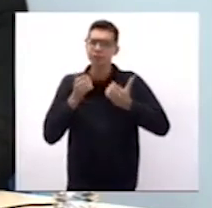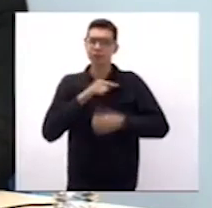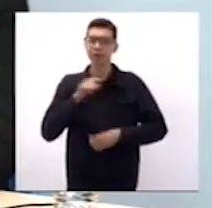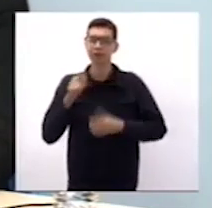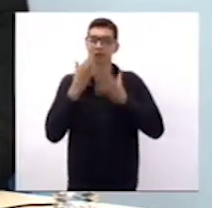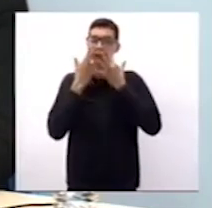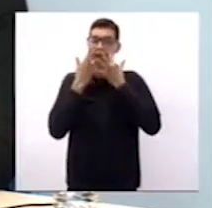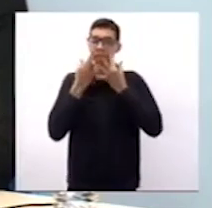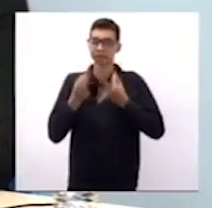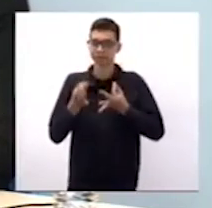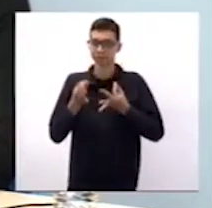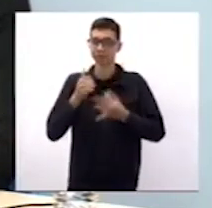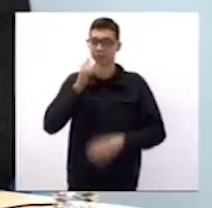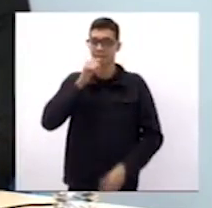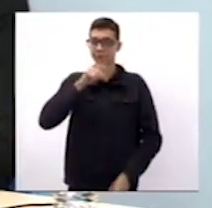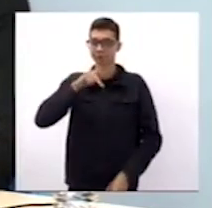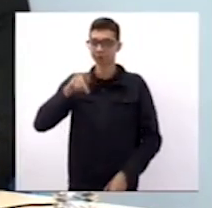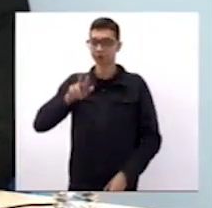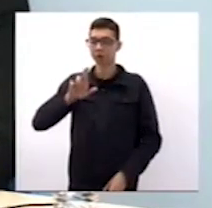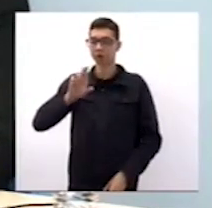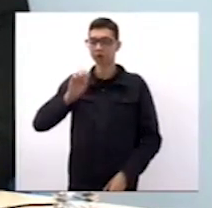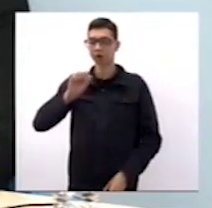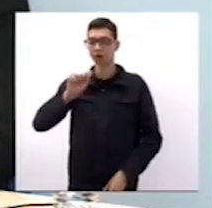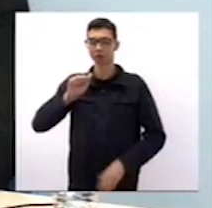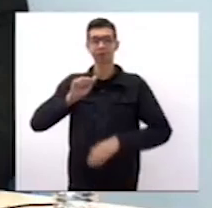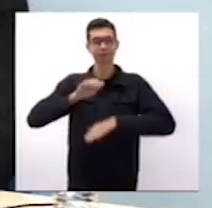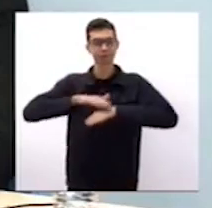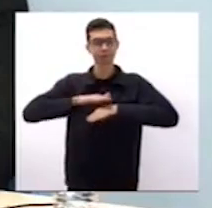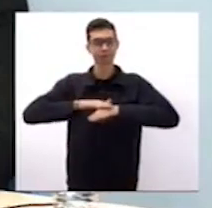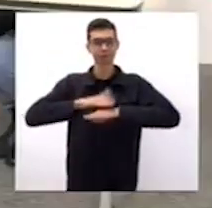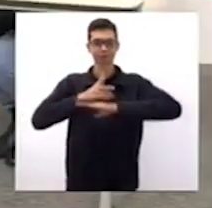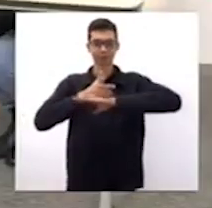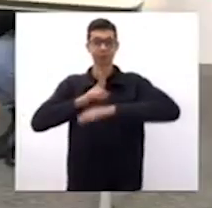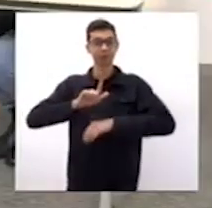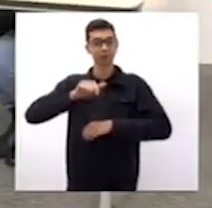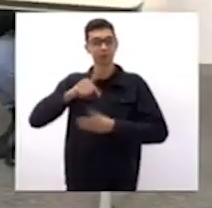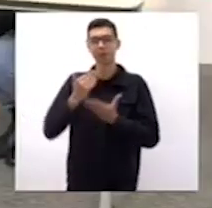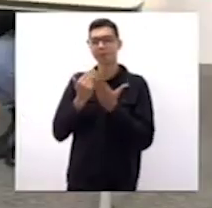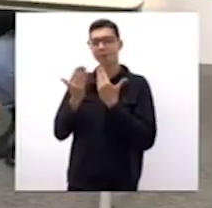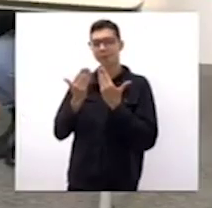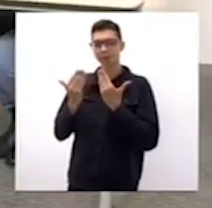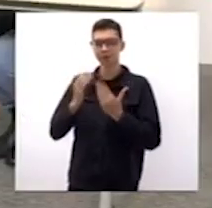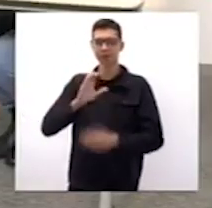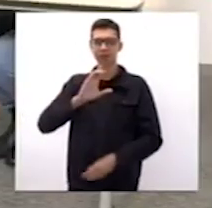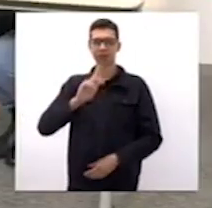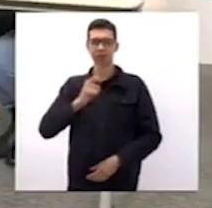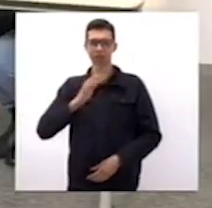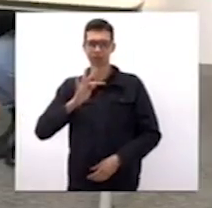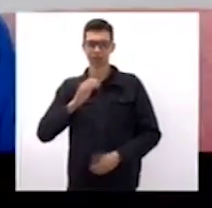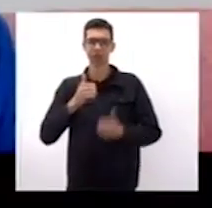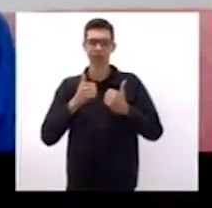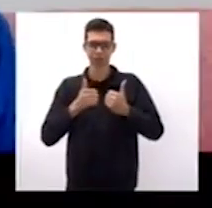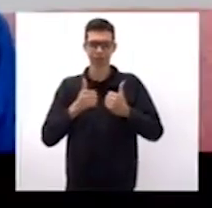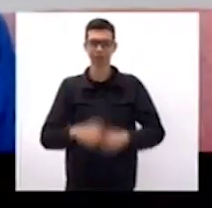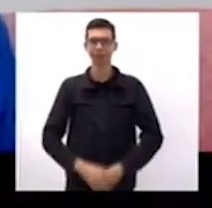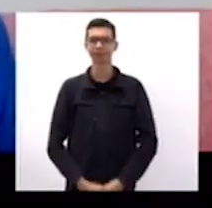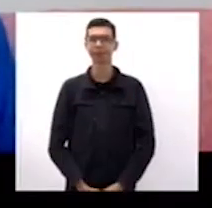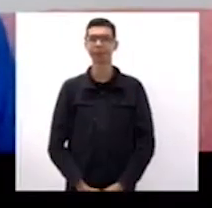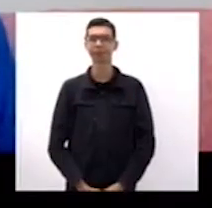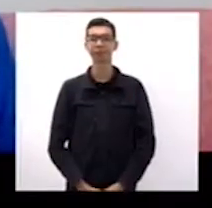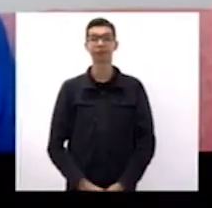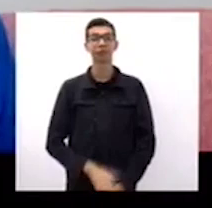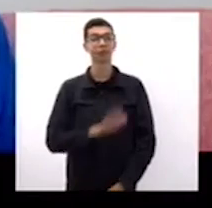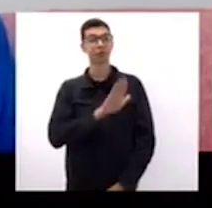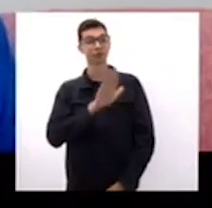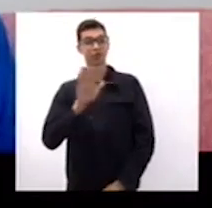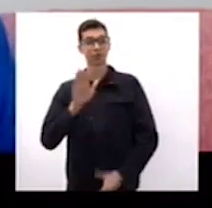vídeo da professora Rosa e depois nós vamos fazer uma interação no chat. Vamos lá? Olá! Hoje nós vamos